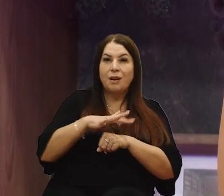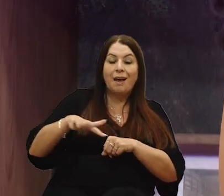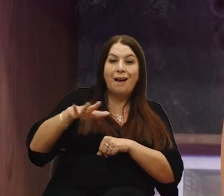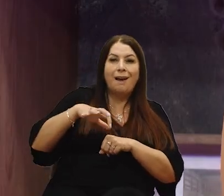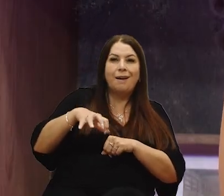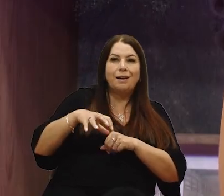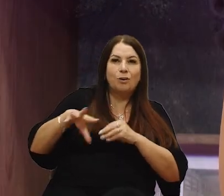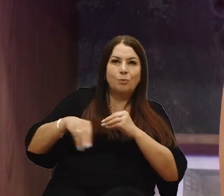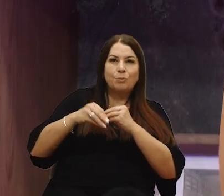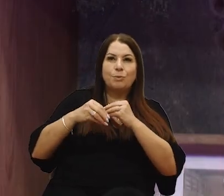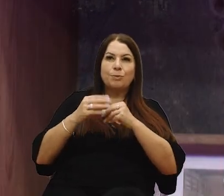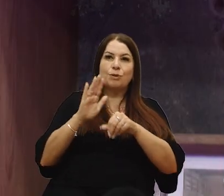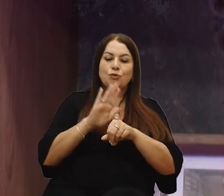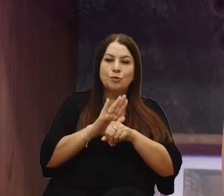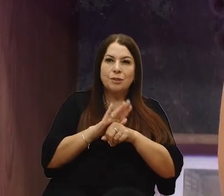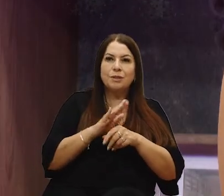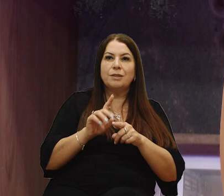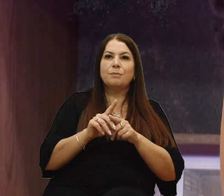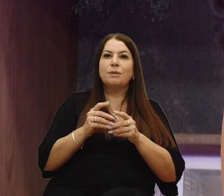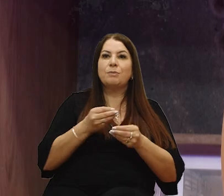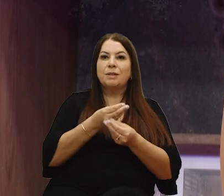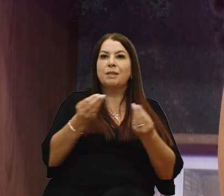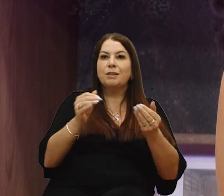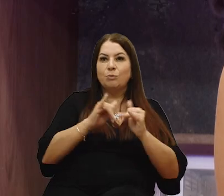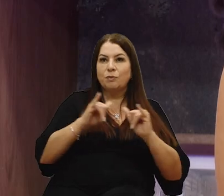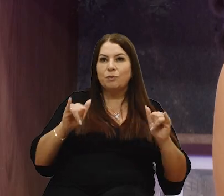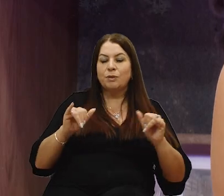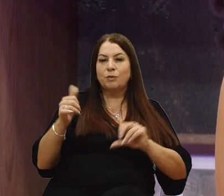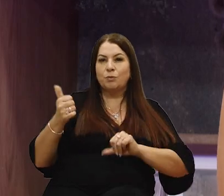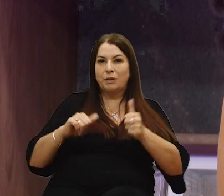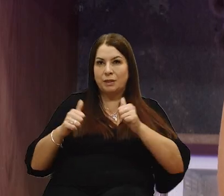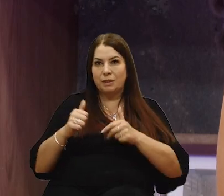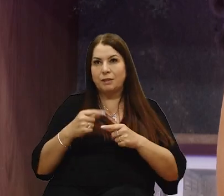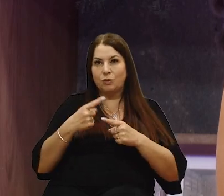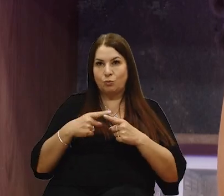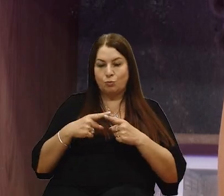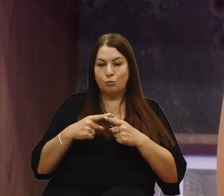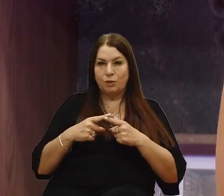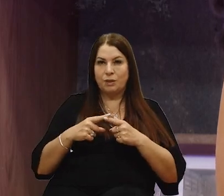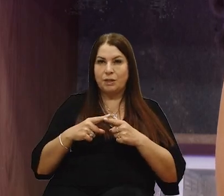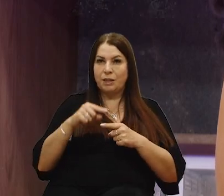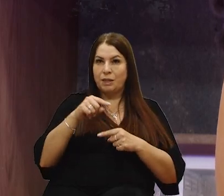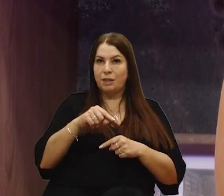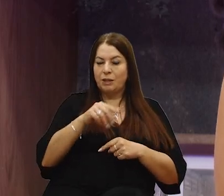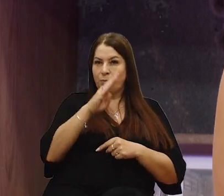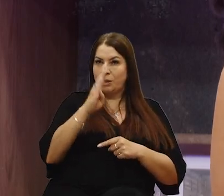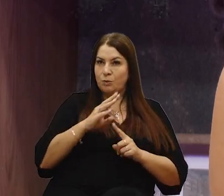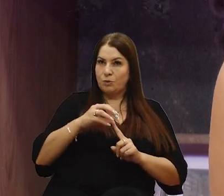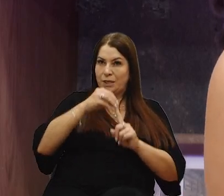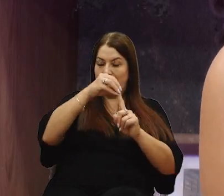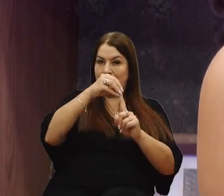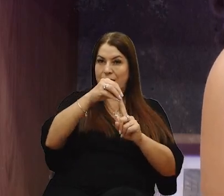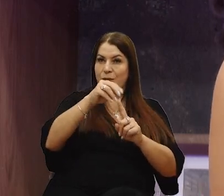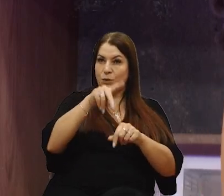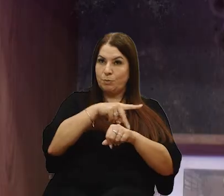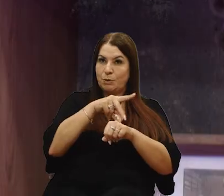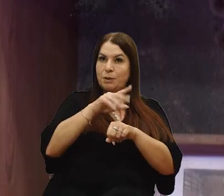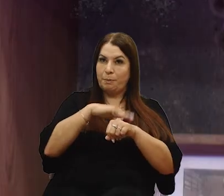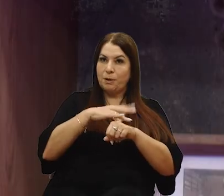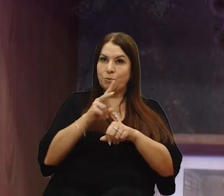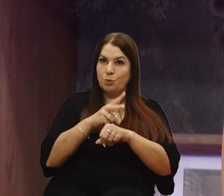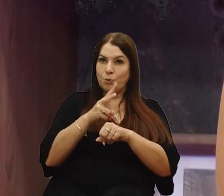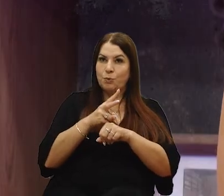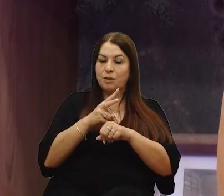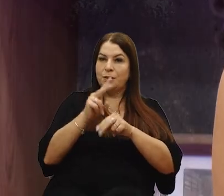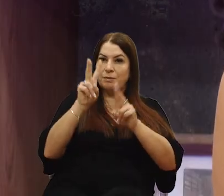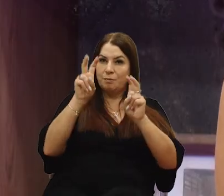outros profissionais da área para a gente estar complementando, estar se ajudando e entregando informação de qualidade, né. Porque até o Brasil, ele está sendo destacado